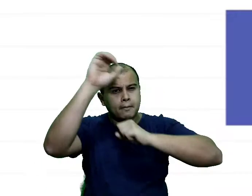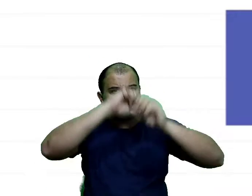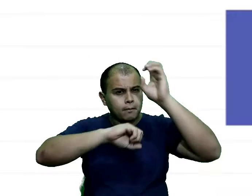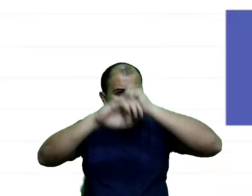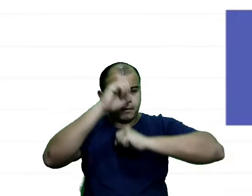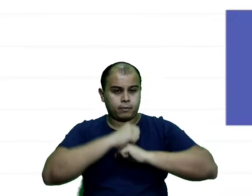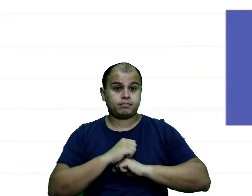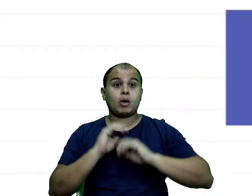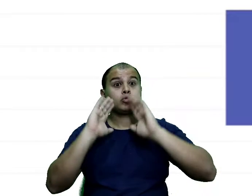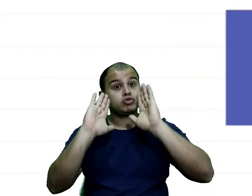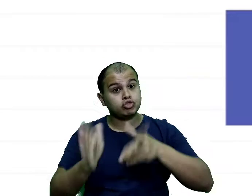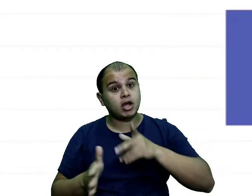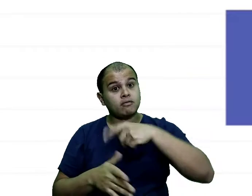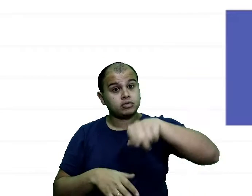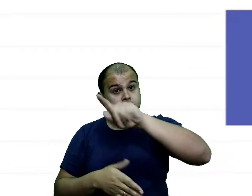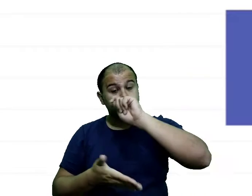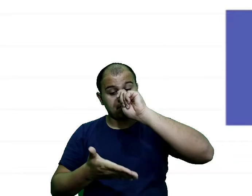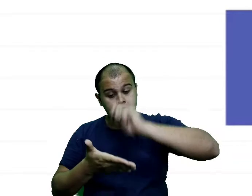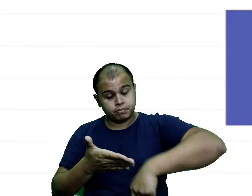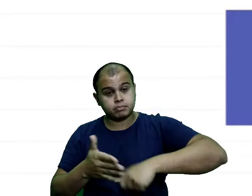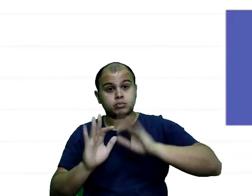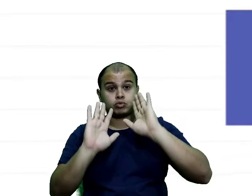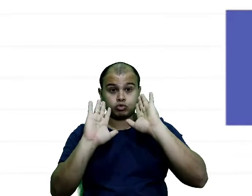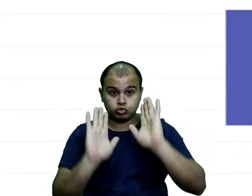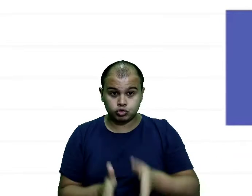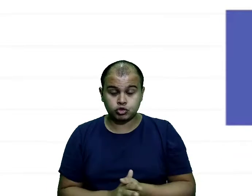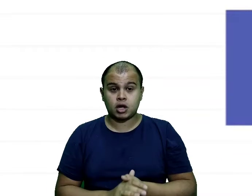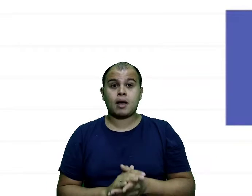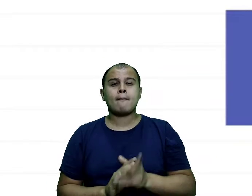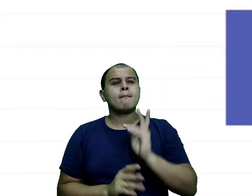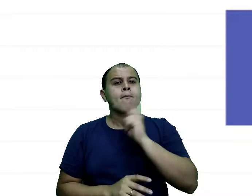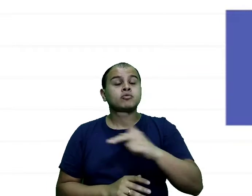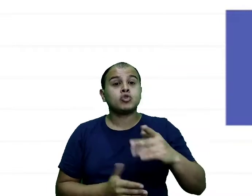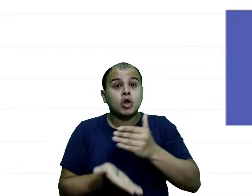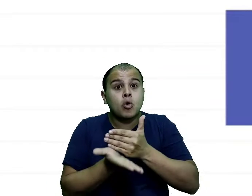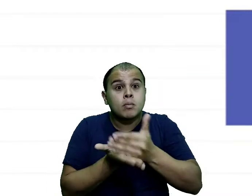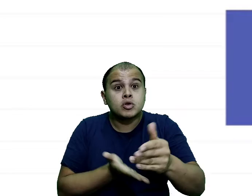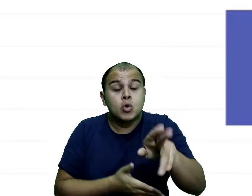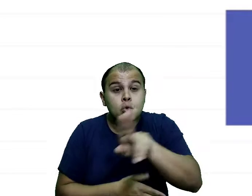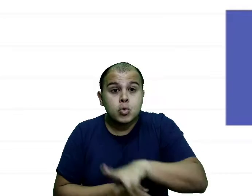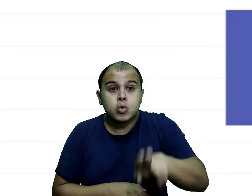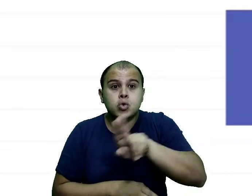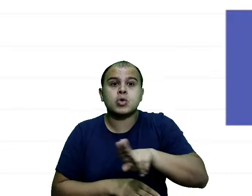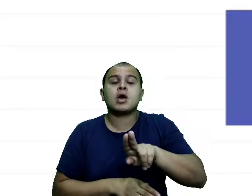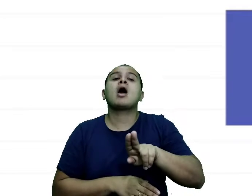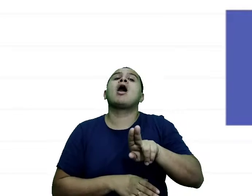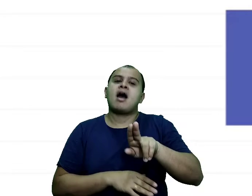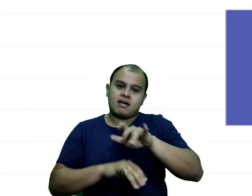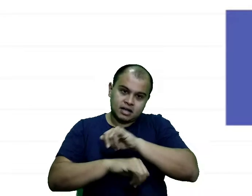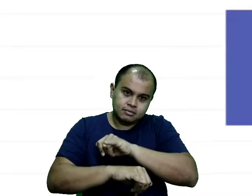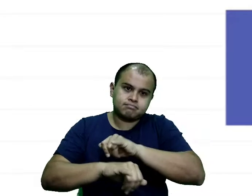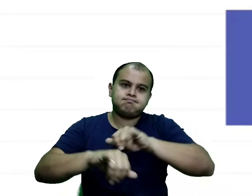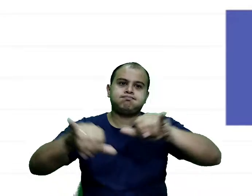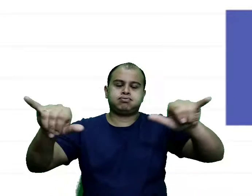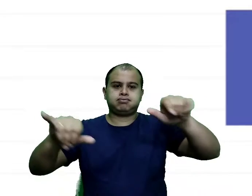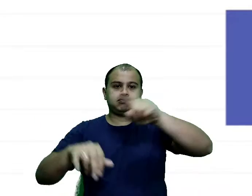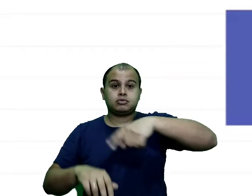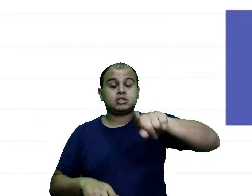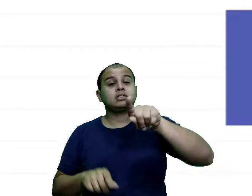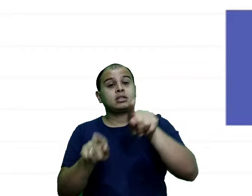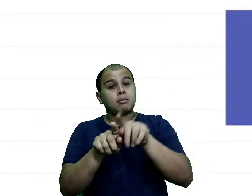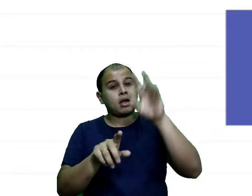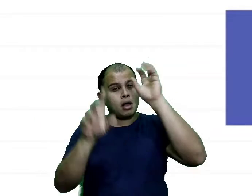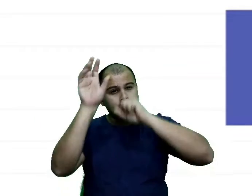as autorizações. Assim que as professoras começarem a iniciar, a gente vai conversando com